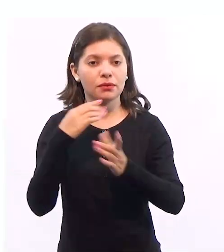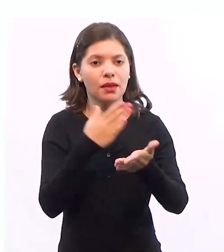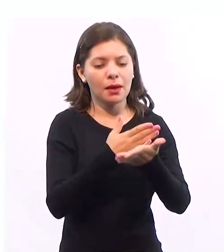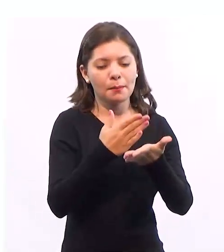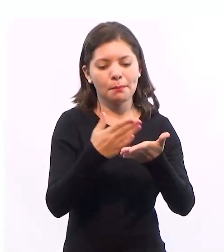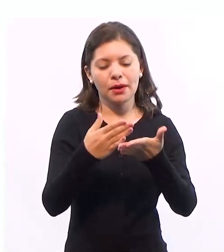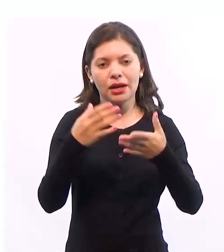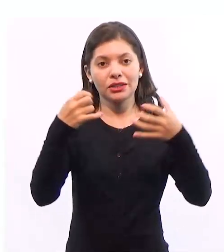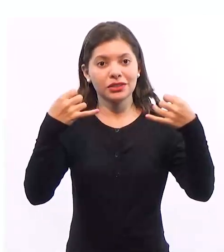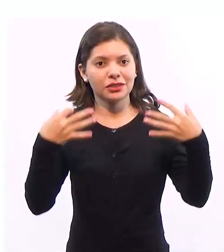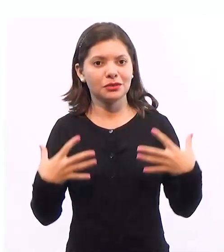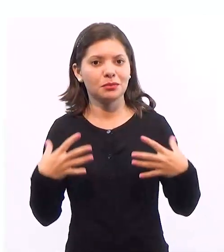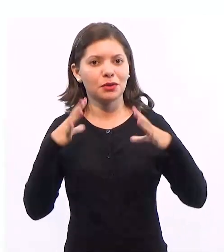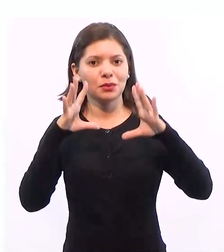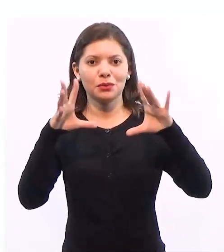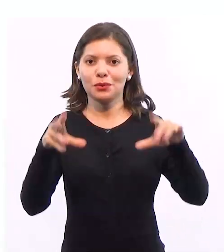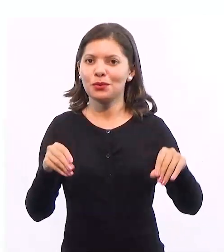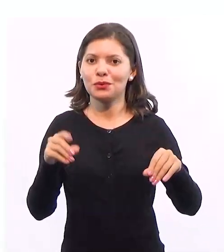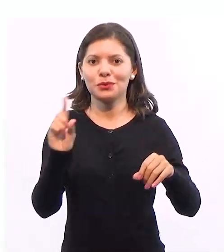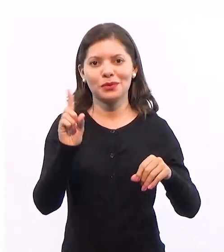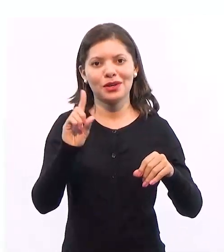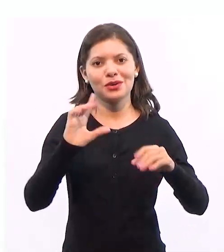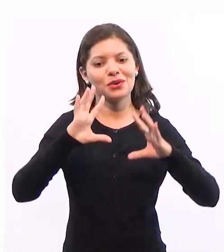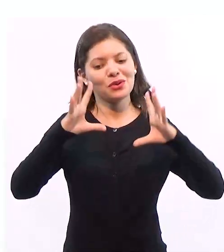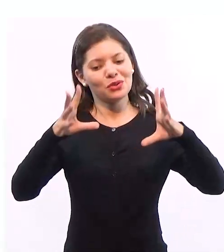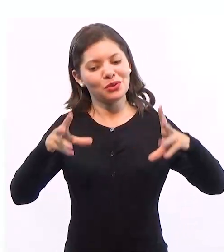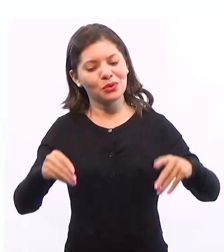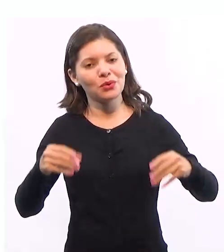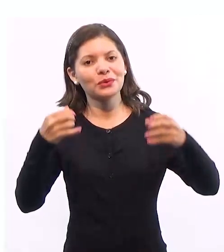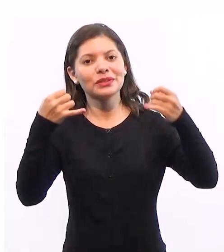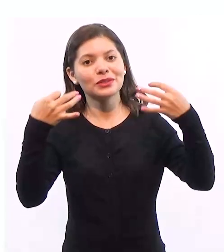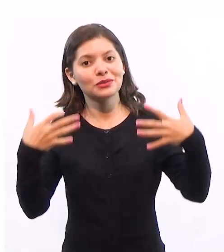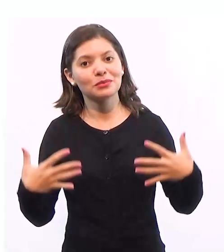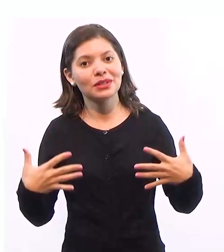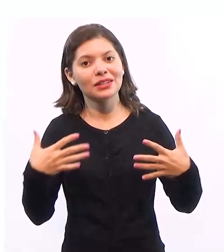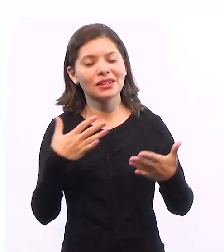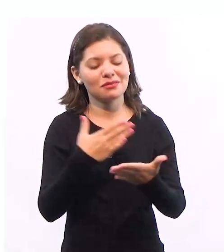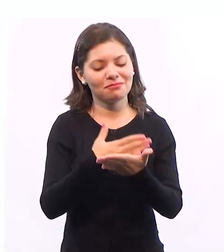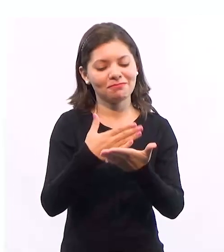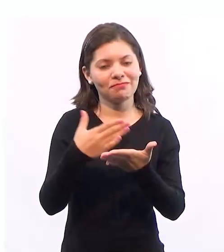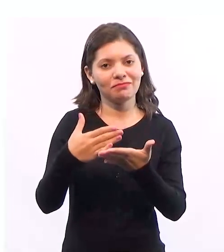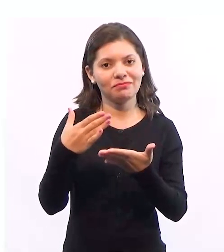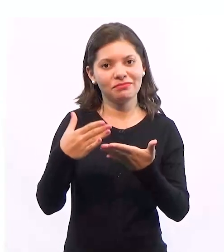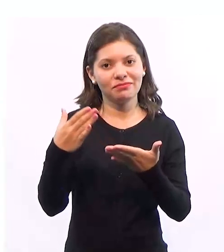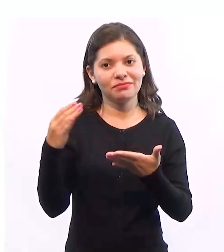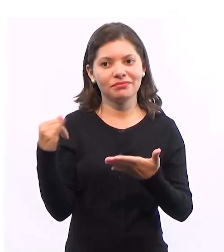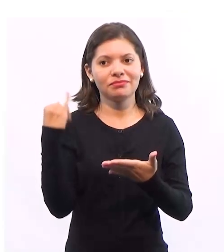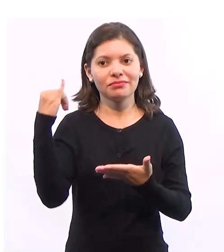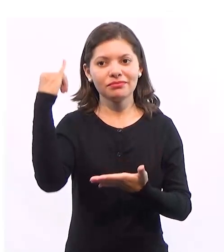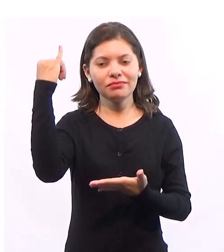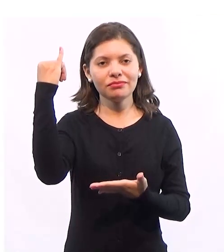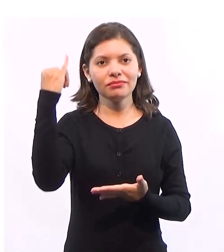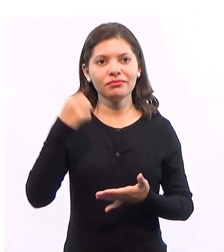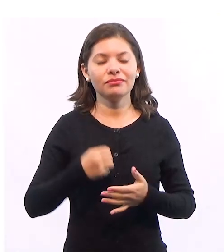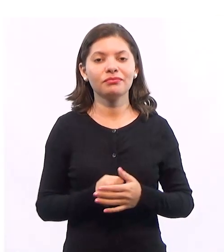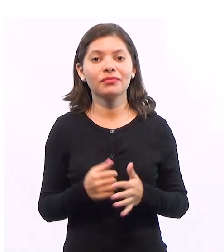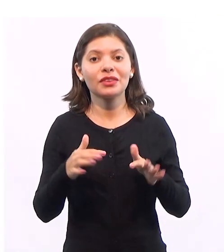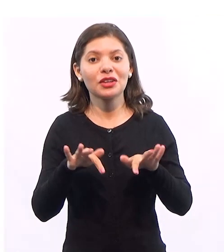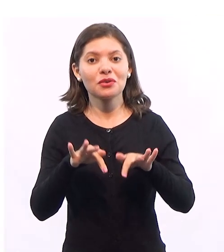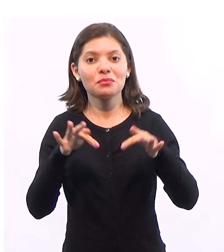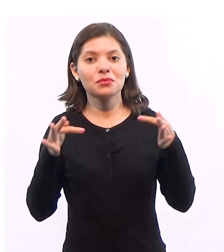é, não é a parte que explica o todo, mas o todo que explica a parte. É a organização como um todo que é mais